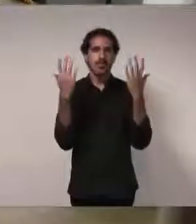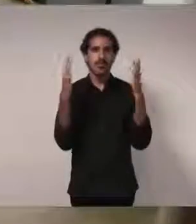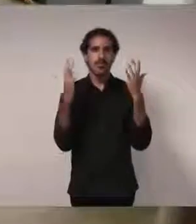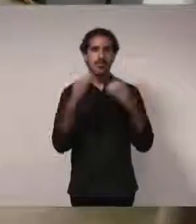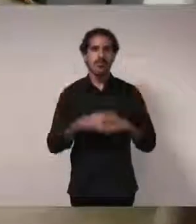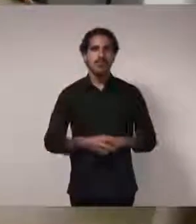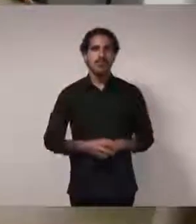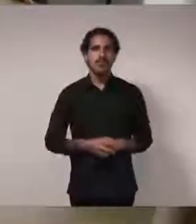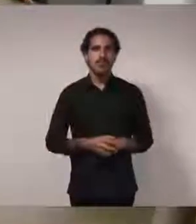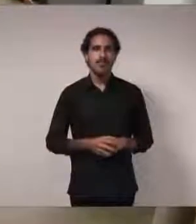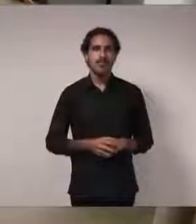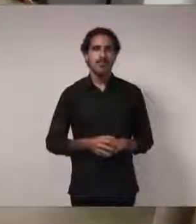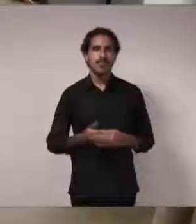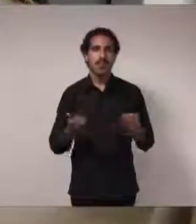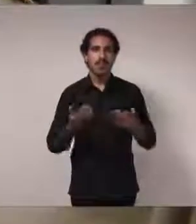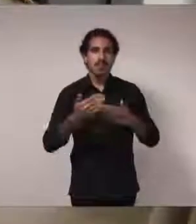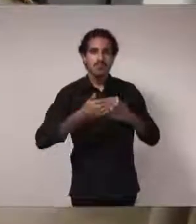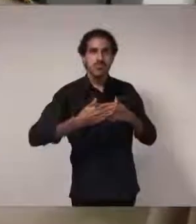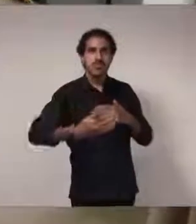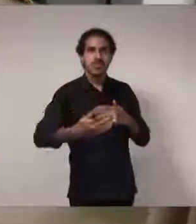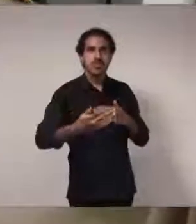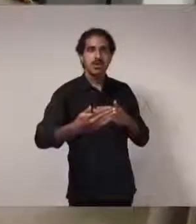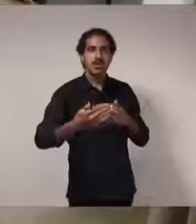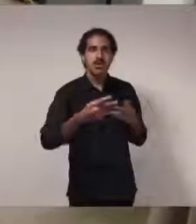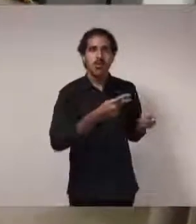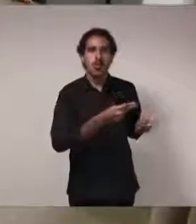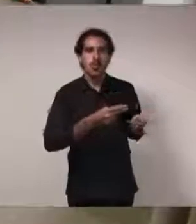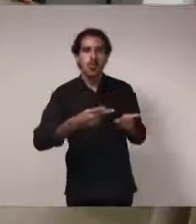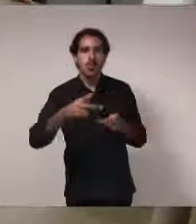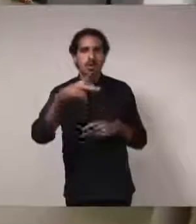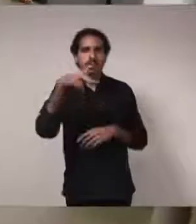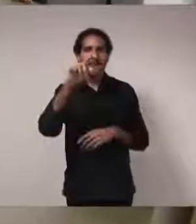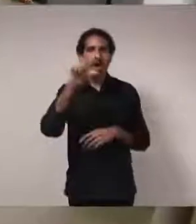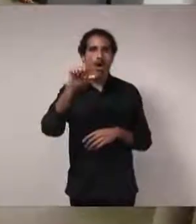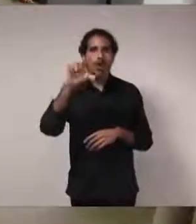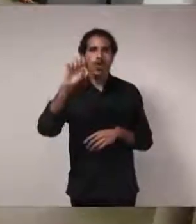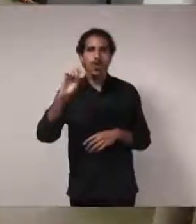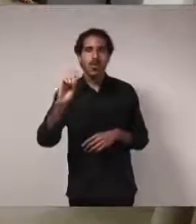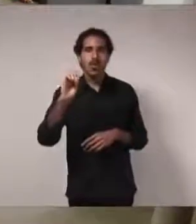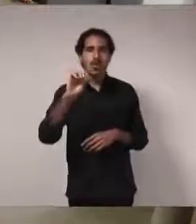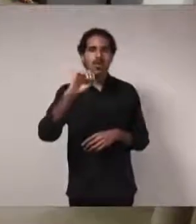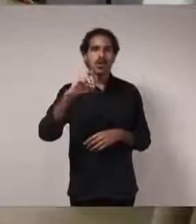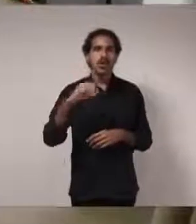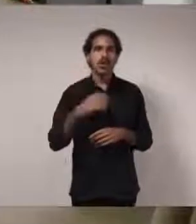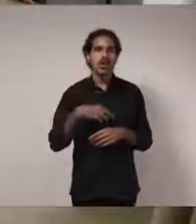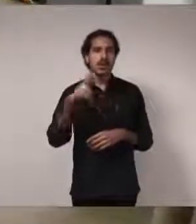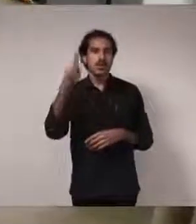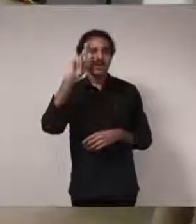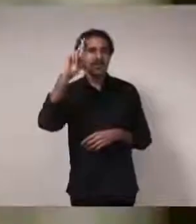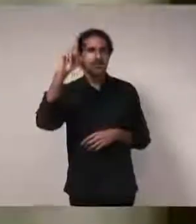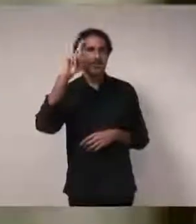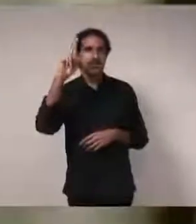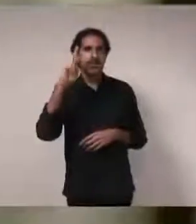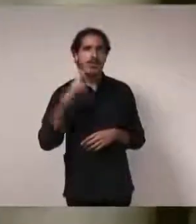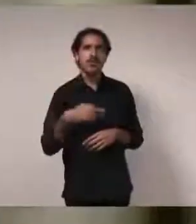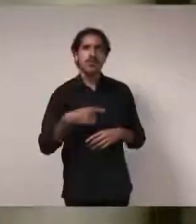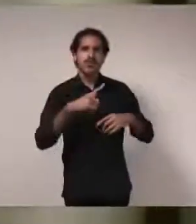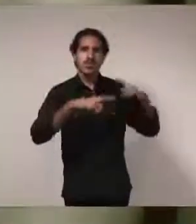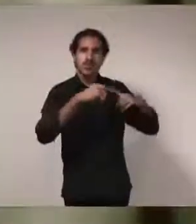Compondo ainda este painel, convidamos Sr. Paulo Zabô, chefe da seção de